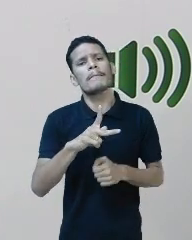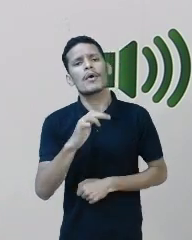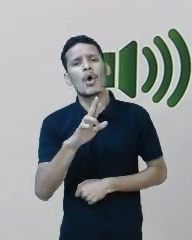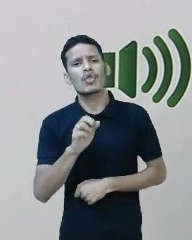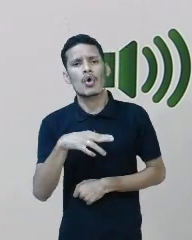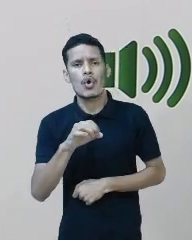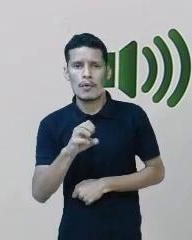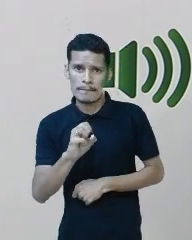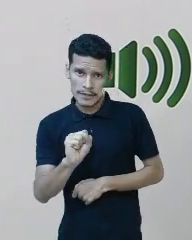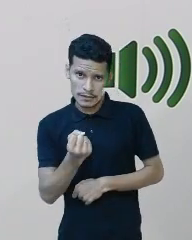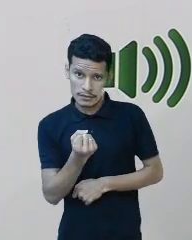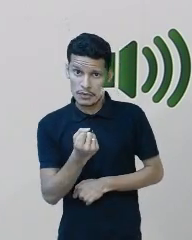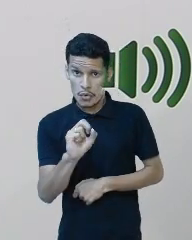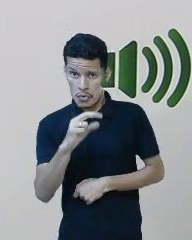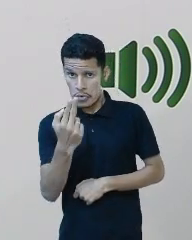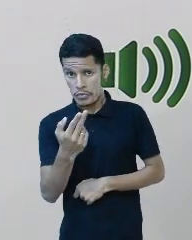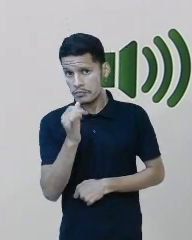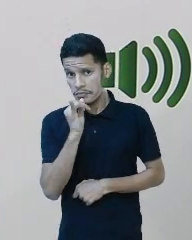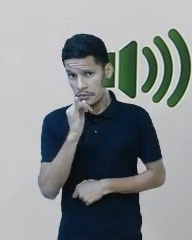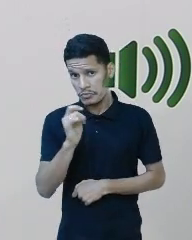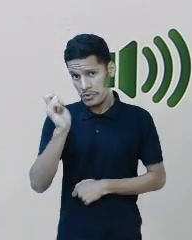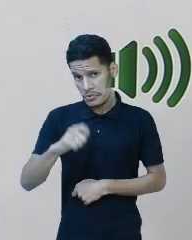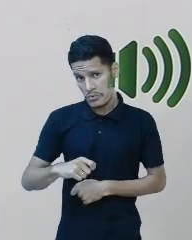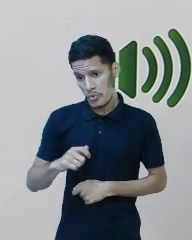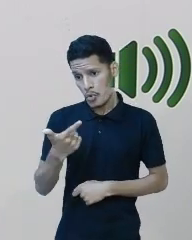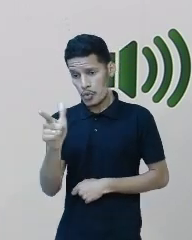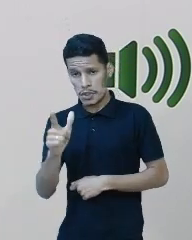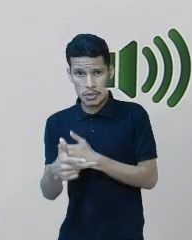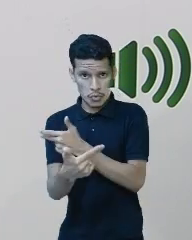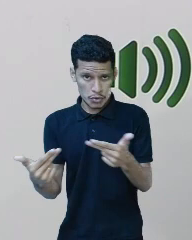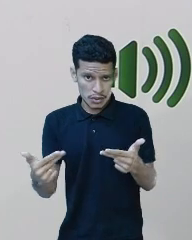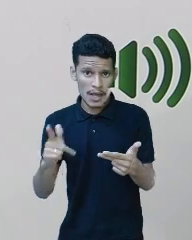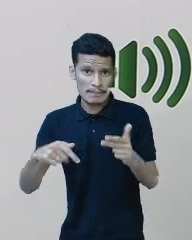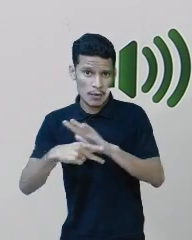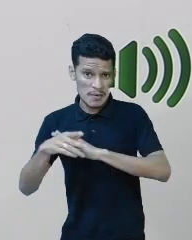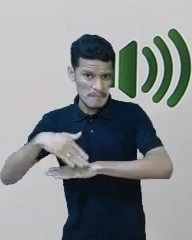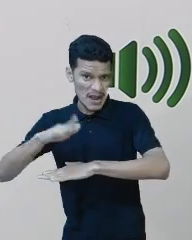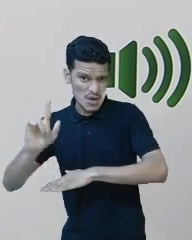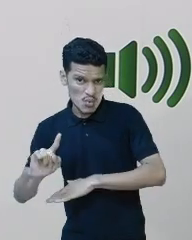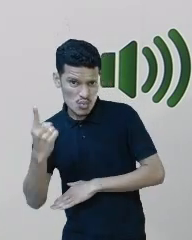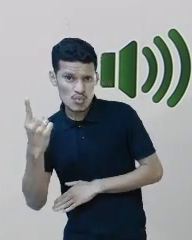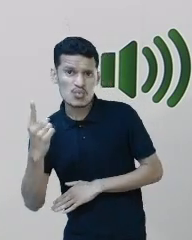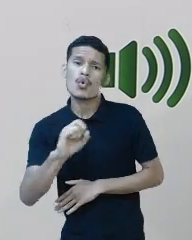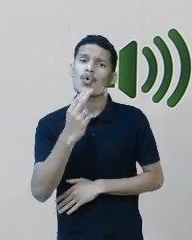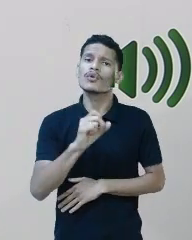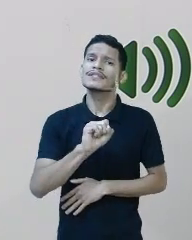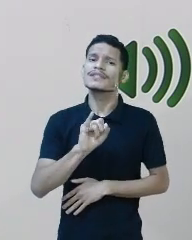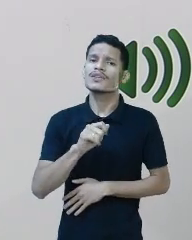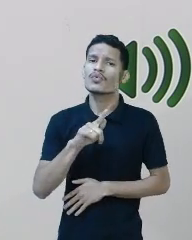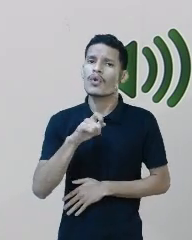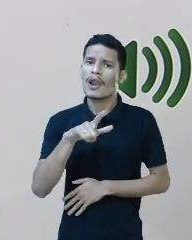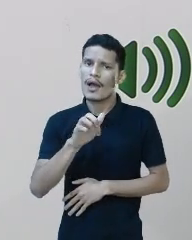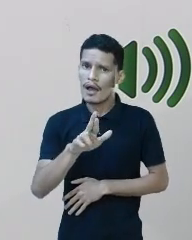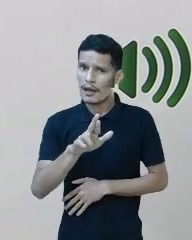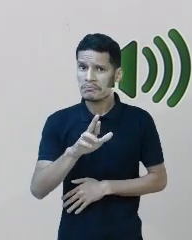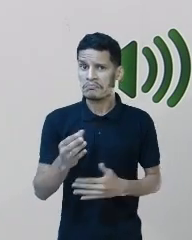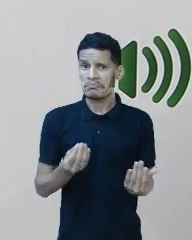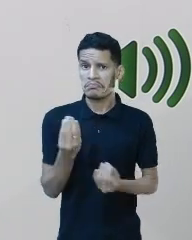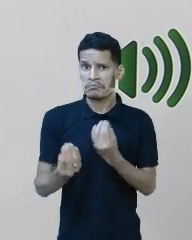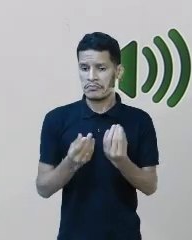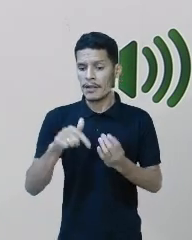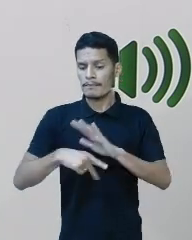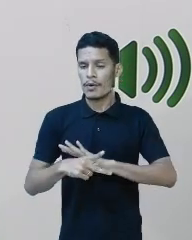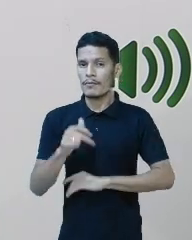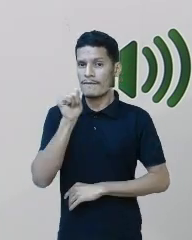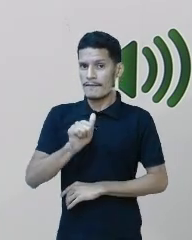outra coisa? Será que eles estão no plural, quer dizer, indica mais de um? Ou será que eles estão no singular? E aí, é